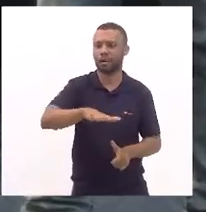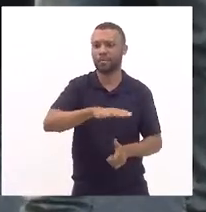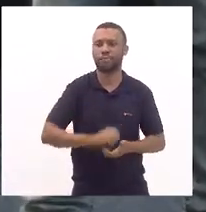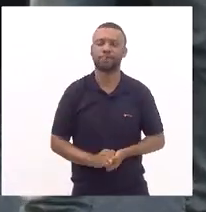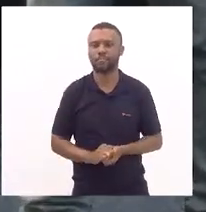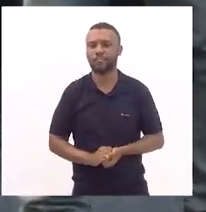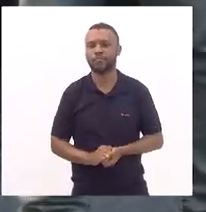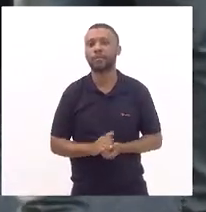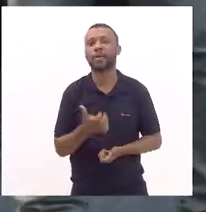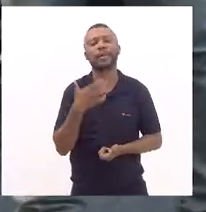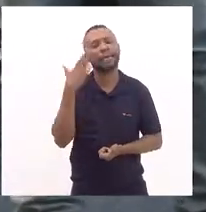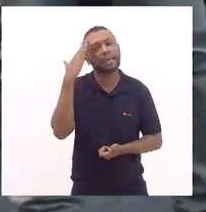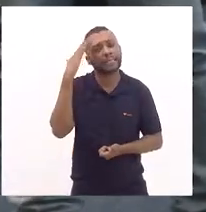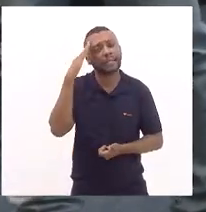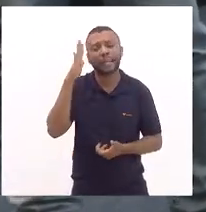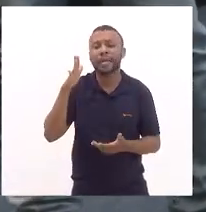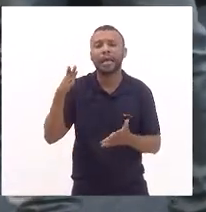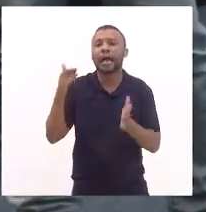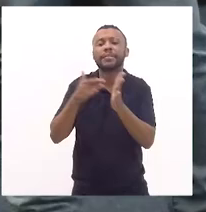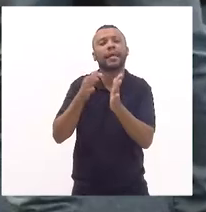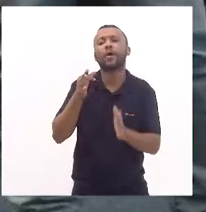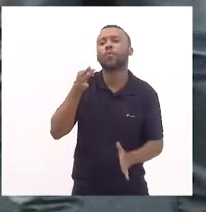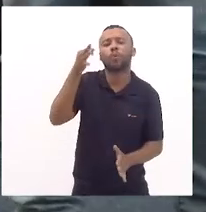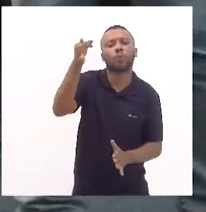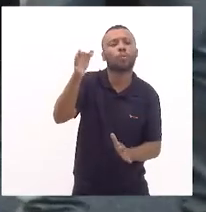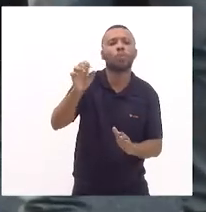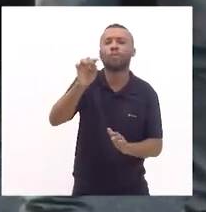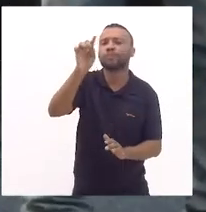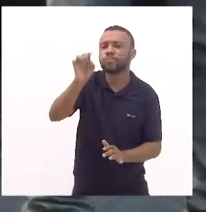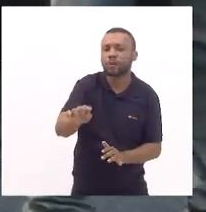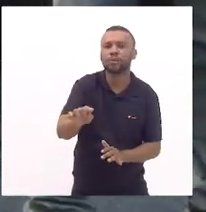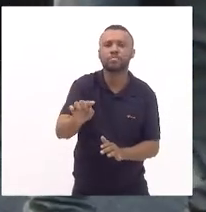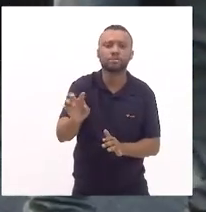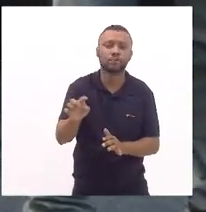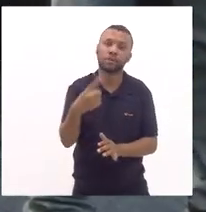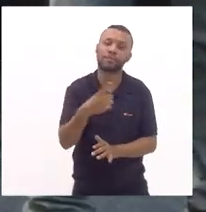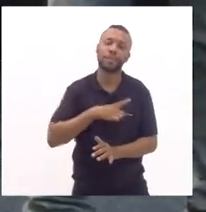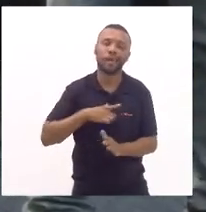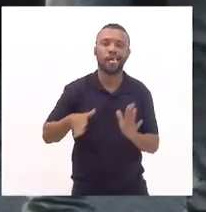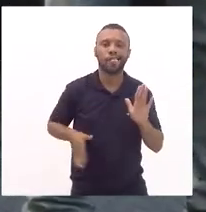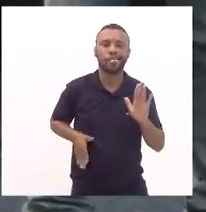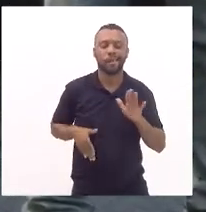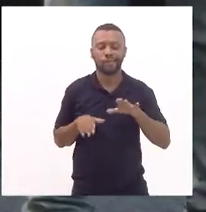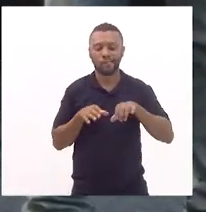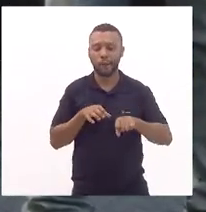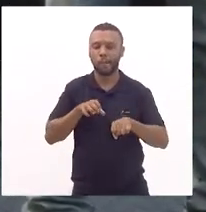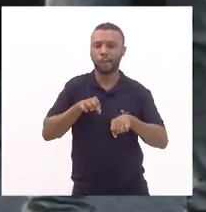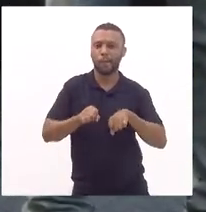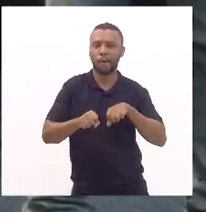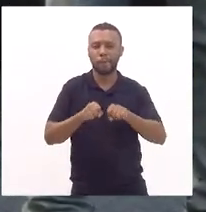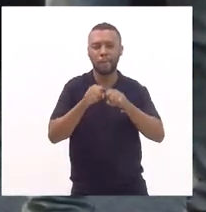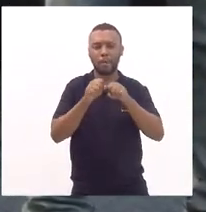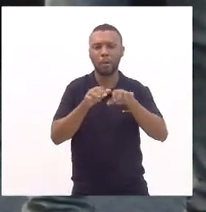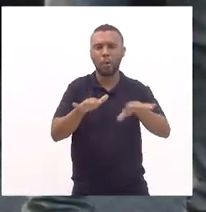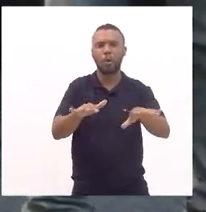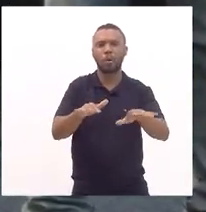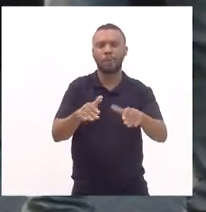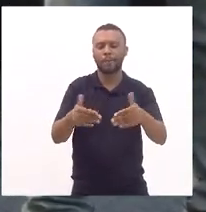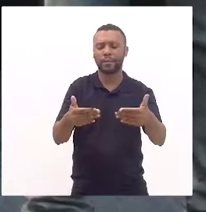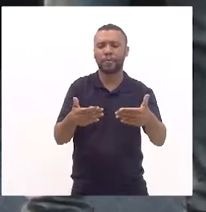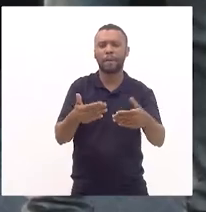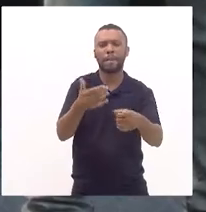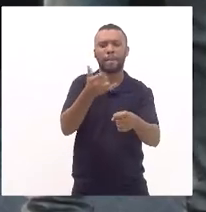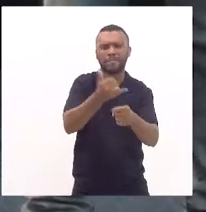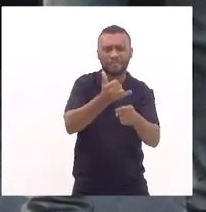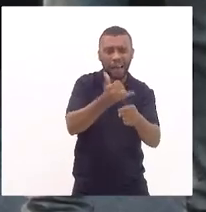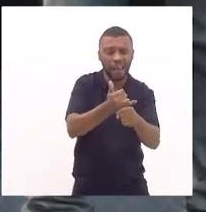Eu quero entender até quando, senhor presidente, nós vamos ter o tráfico avançando, colocando barricadas cada vez